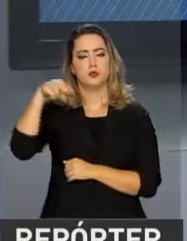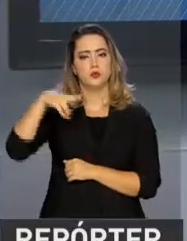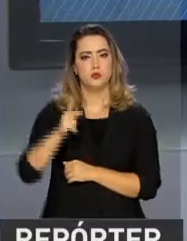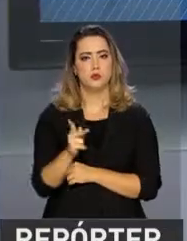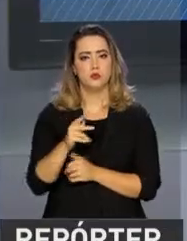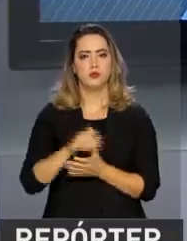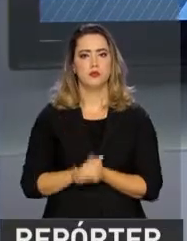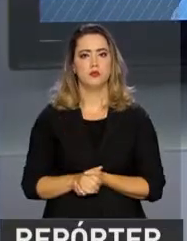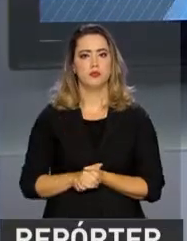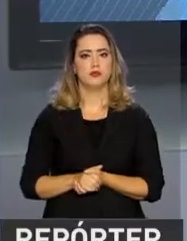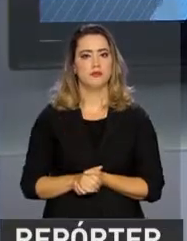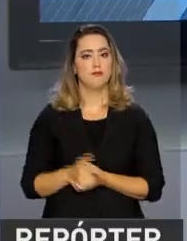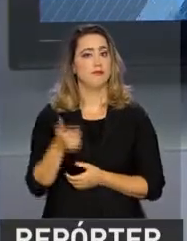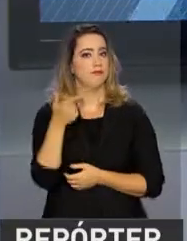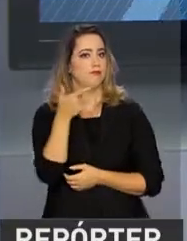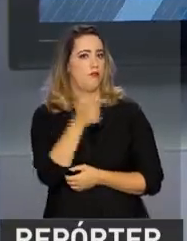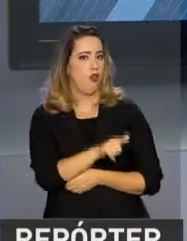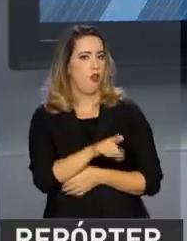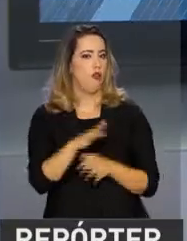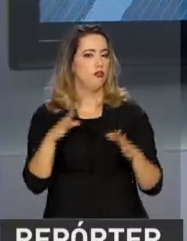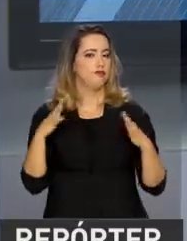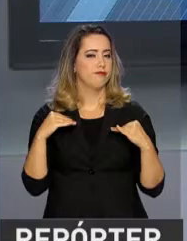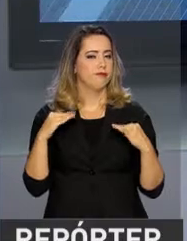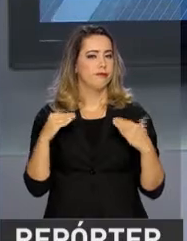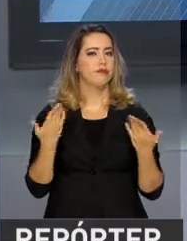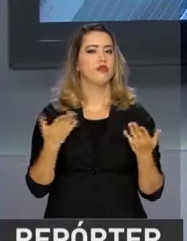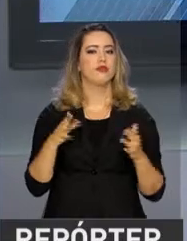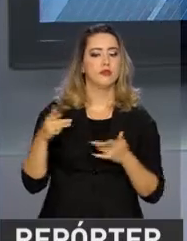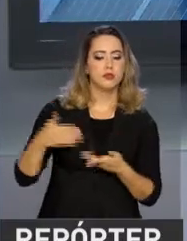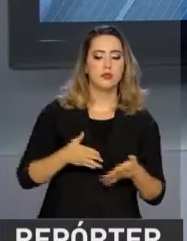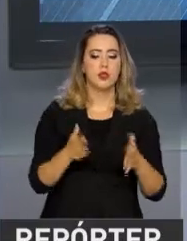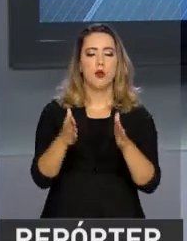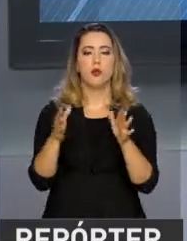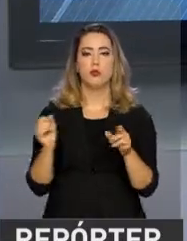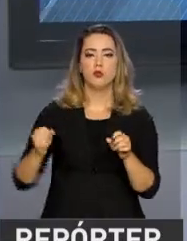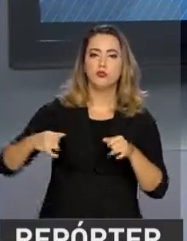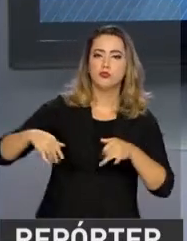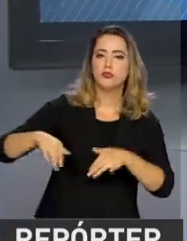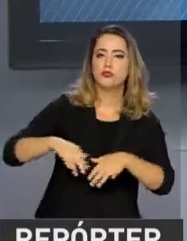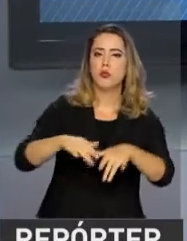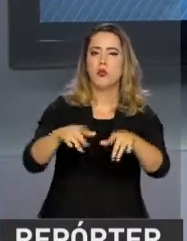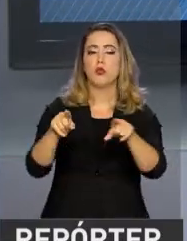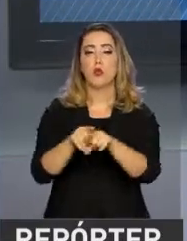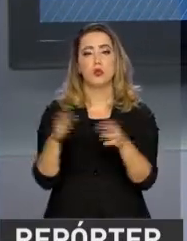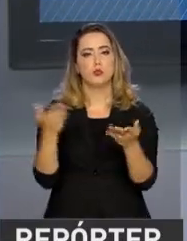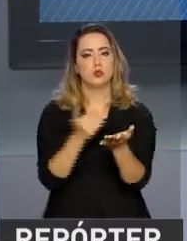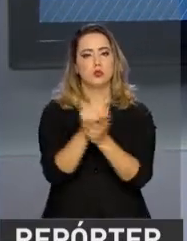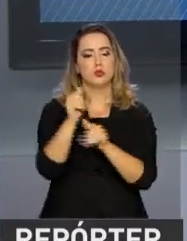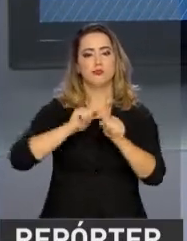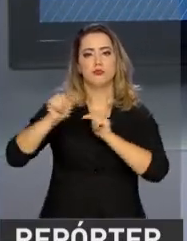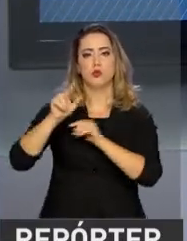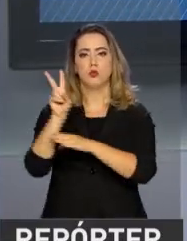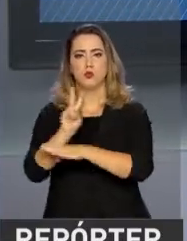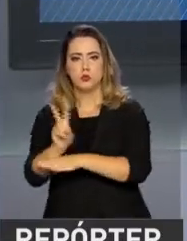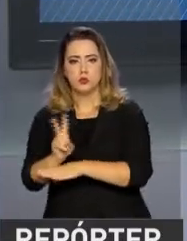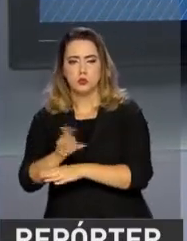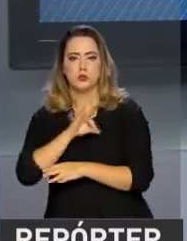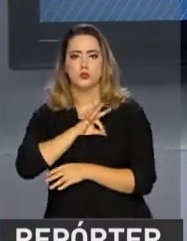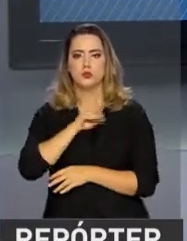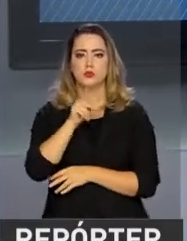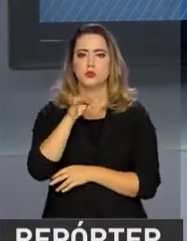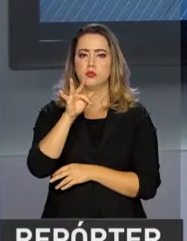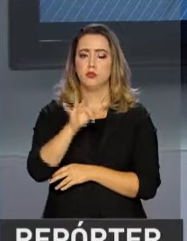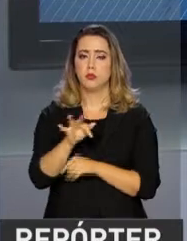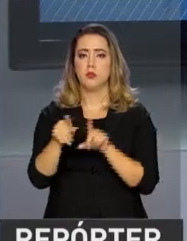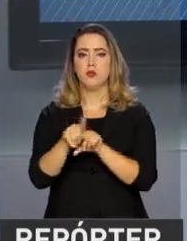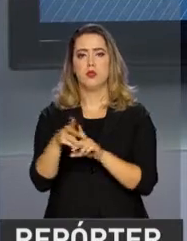mais um feriadão de estradas cheias no país começa hoje a operação especial da polícia rodoviária federal para garantir a